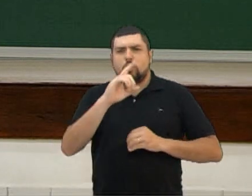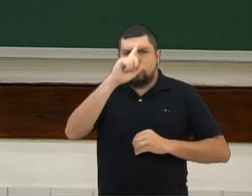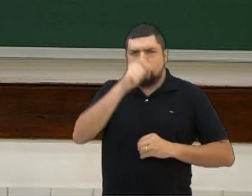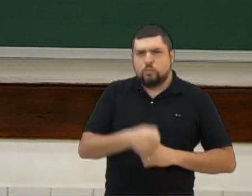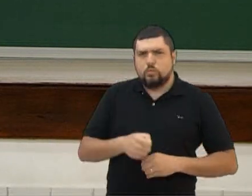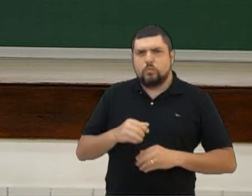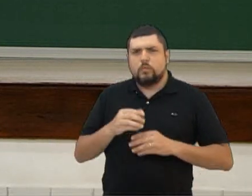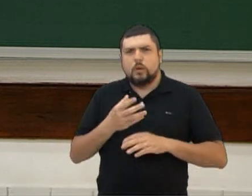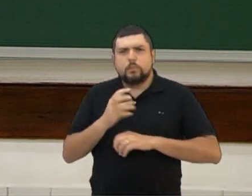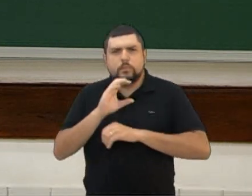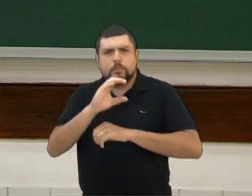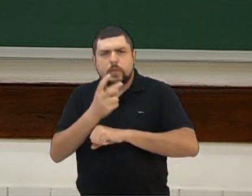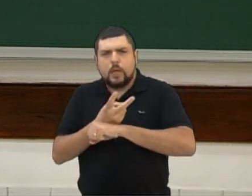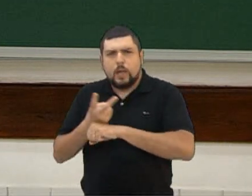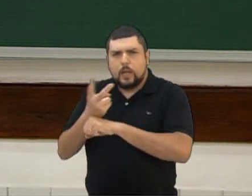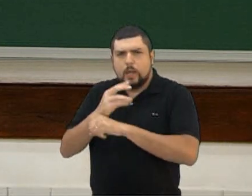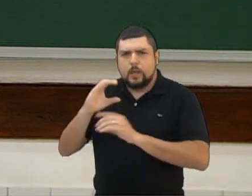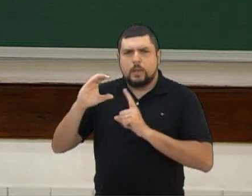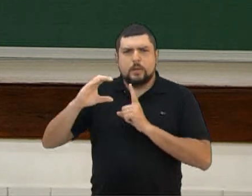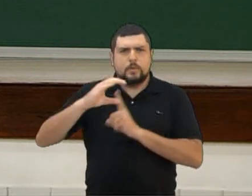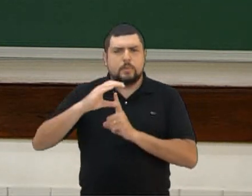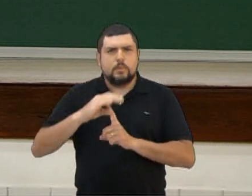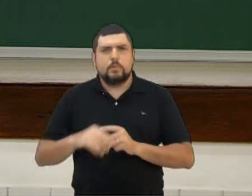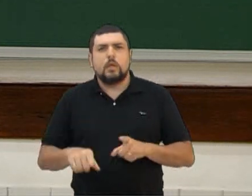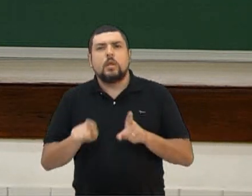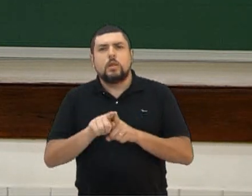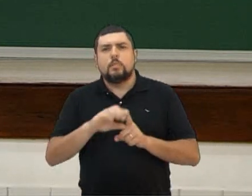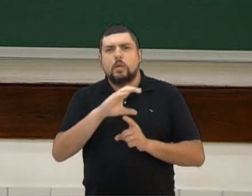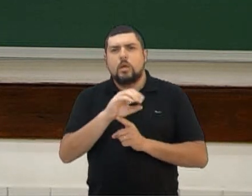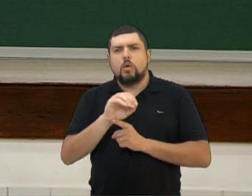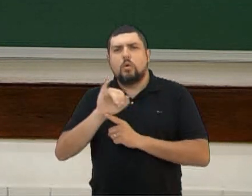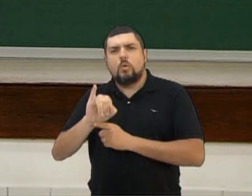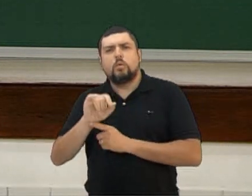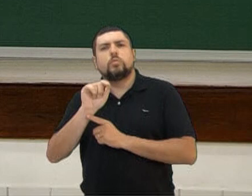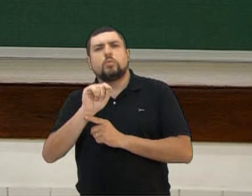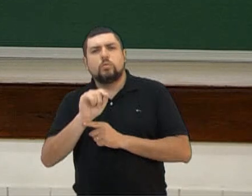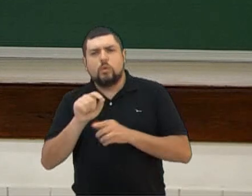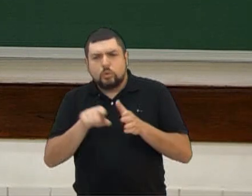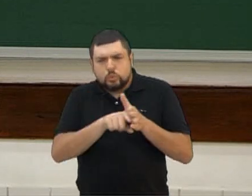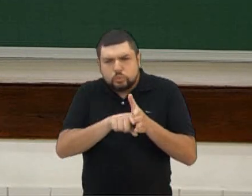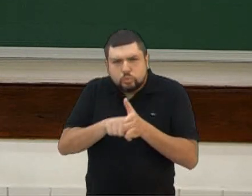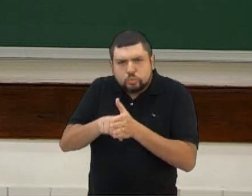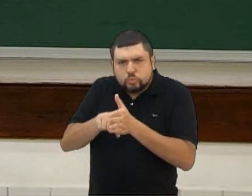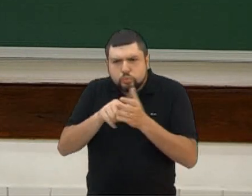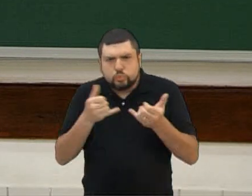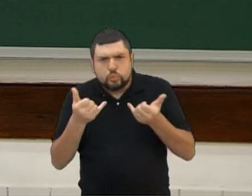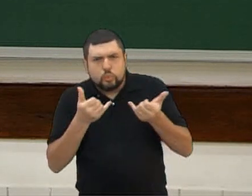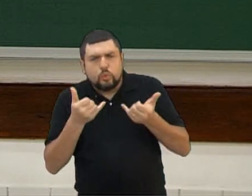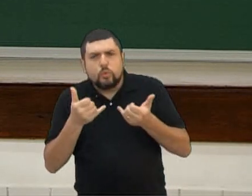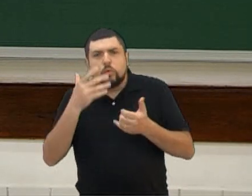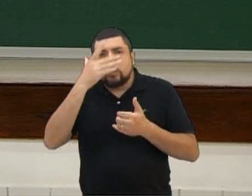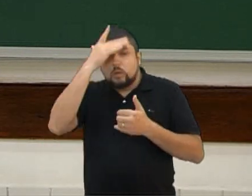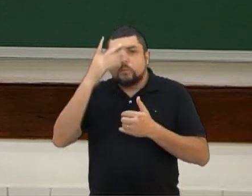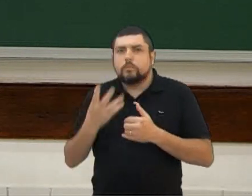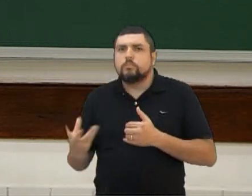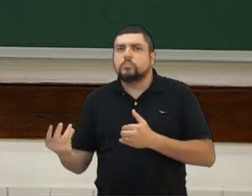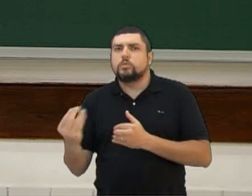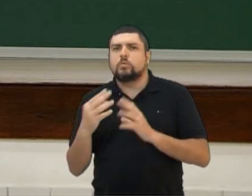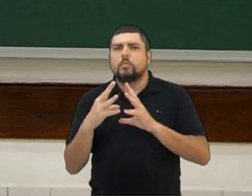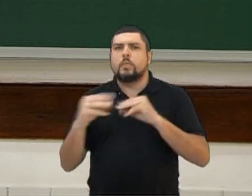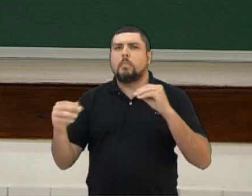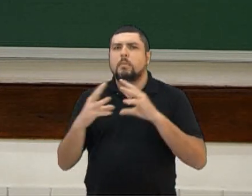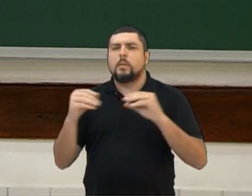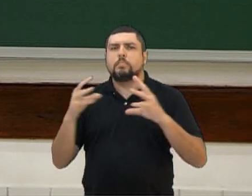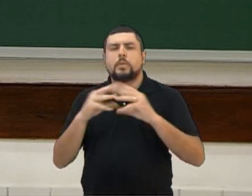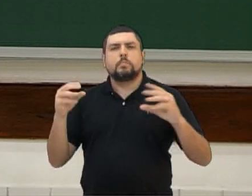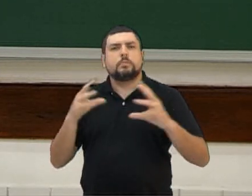DOI-CODE, que é o Destacamento de Operações e Informações, que vai ser responsável por prisões, desaparecimentos e pelas torturas provocadas